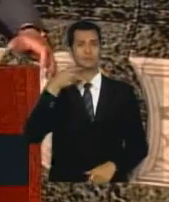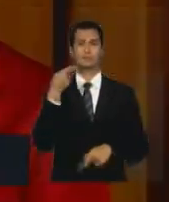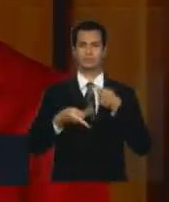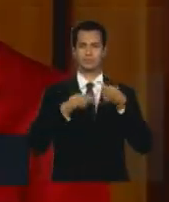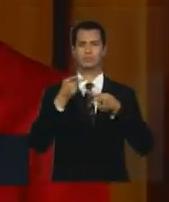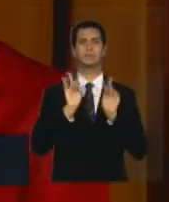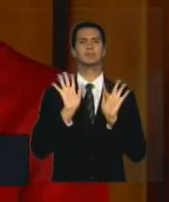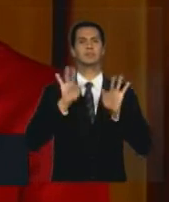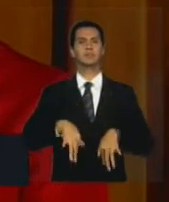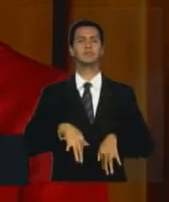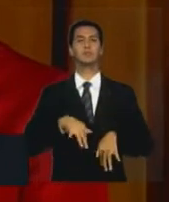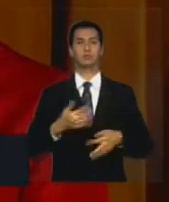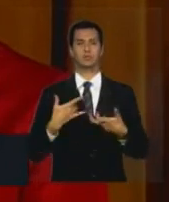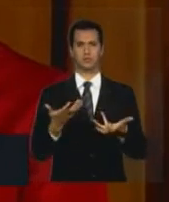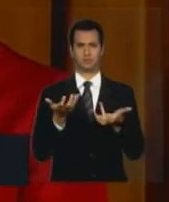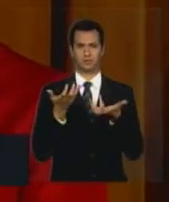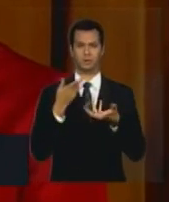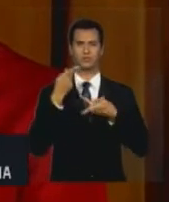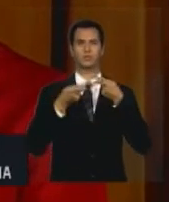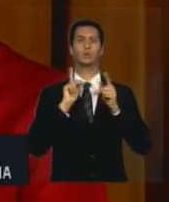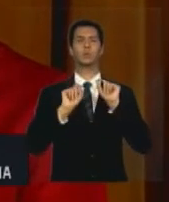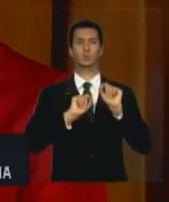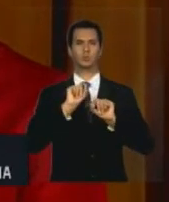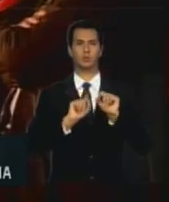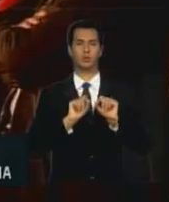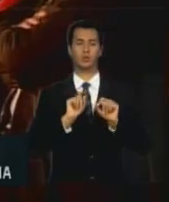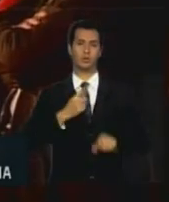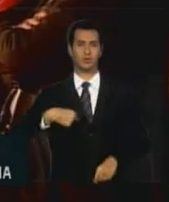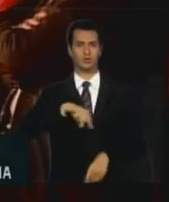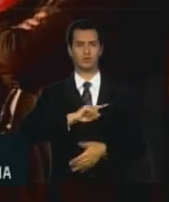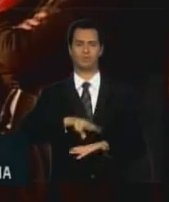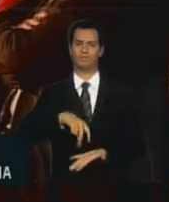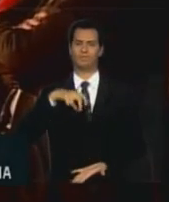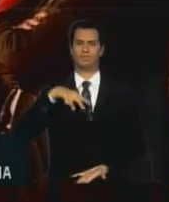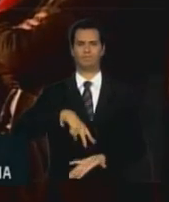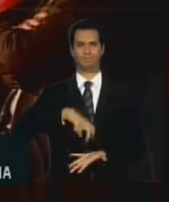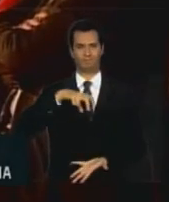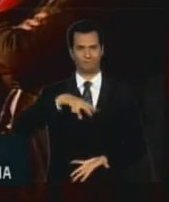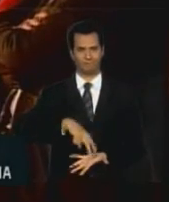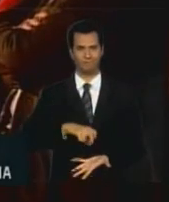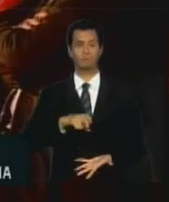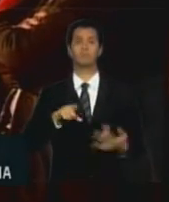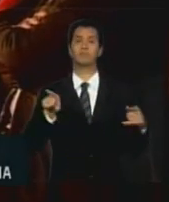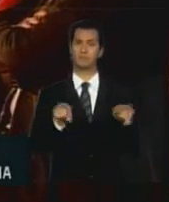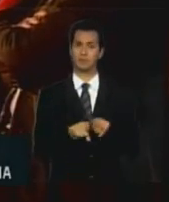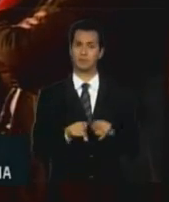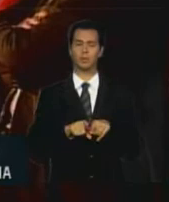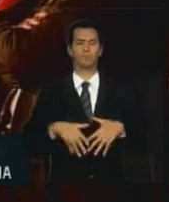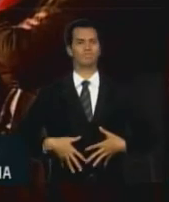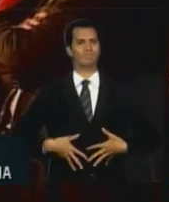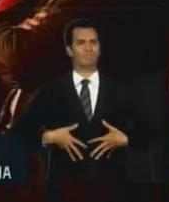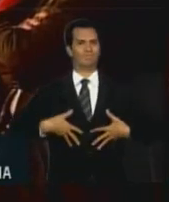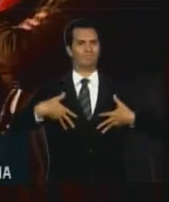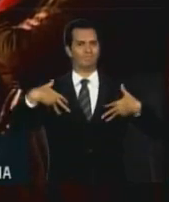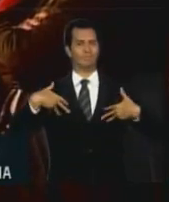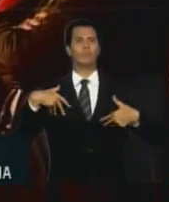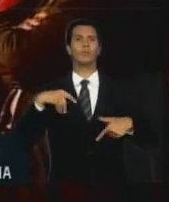que não é somente um motivo de júbilo para nós o que está acontecendo, é um motivo também de orgulho.